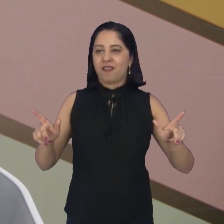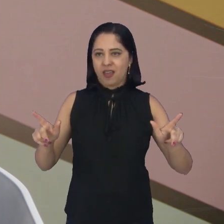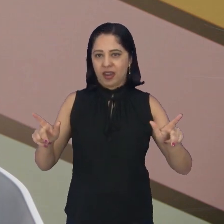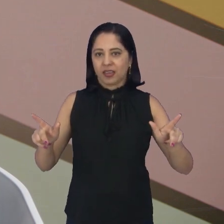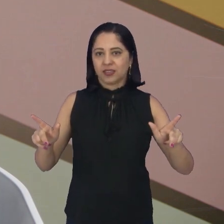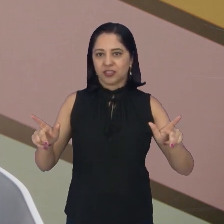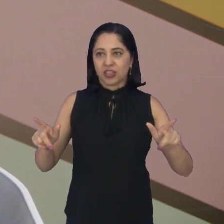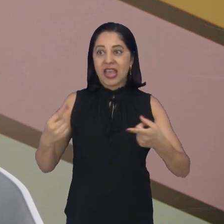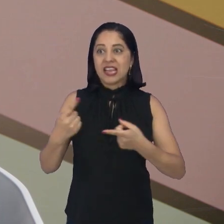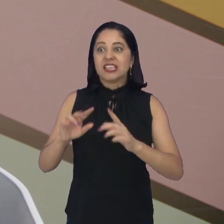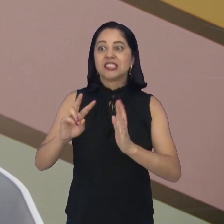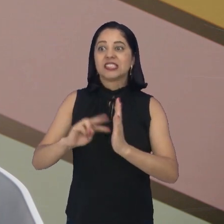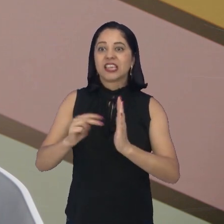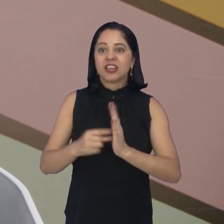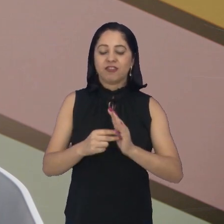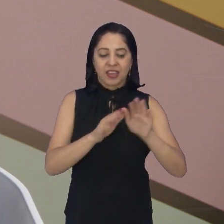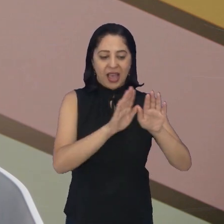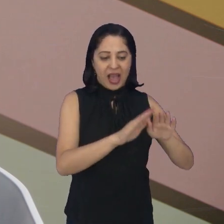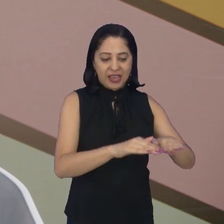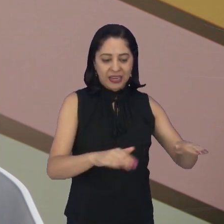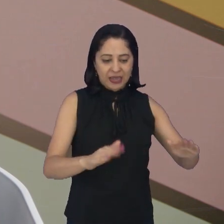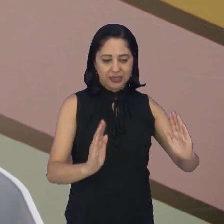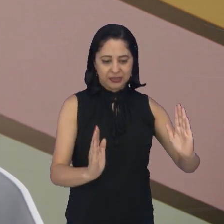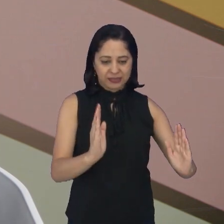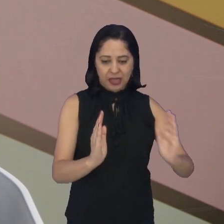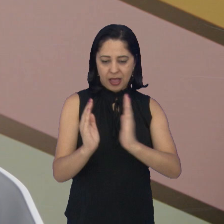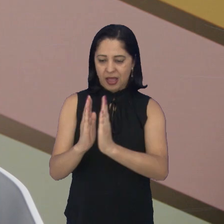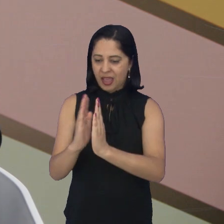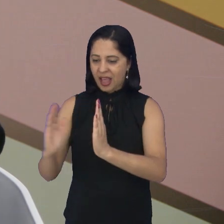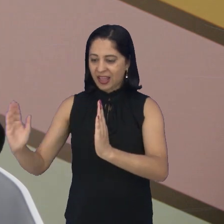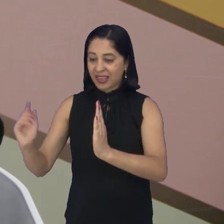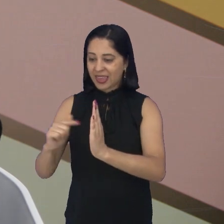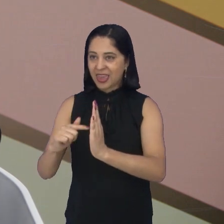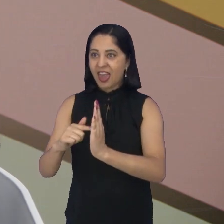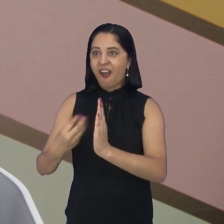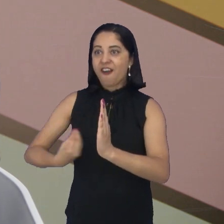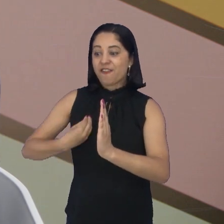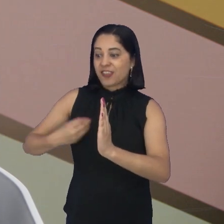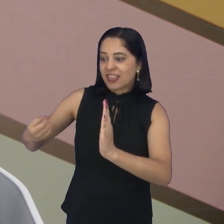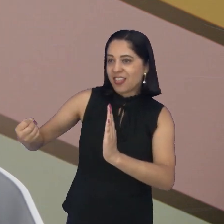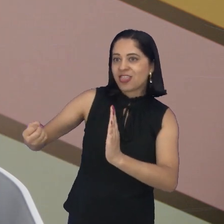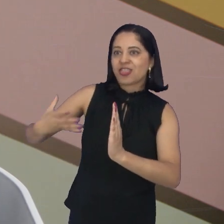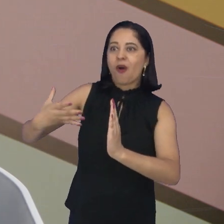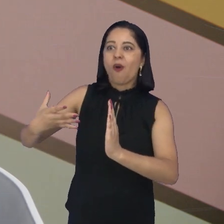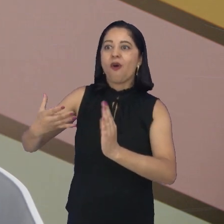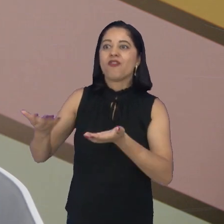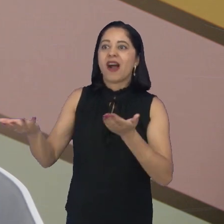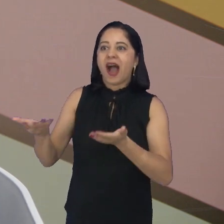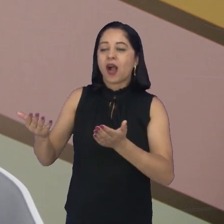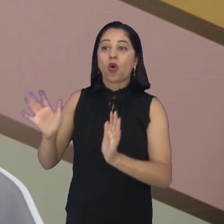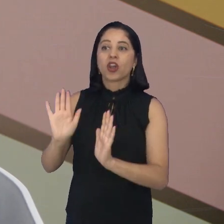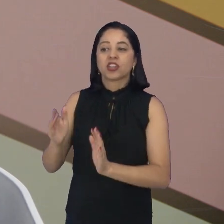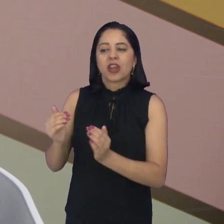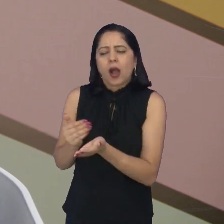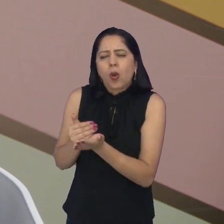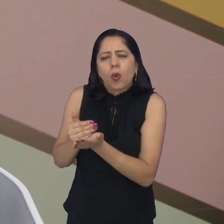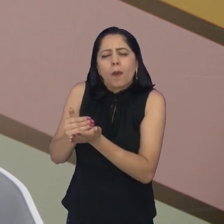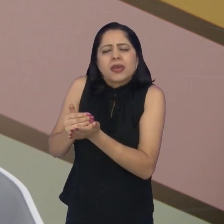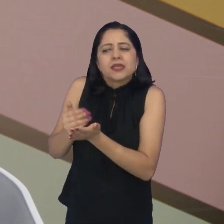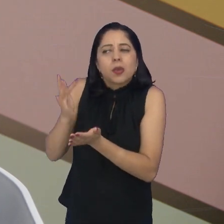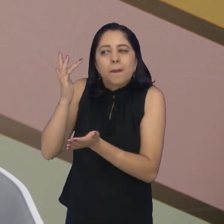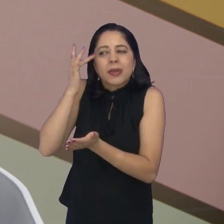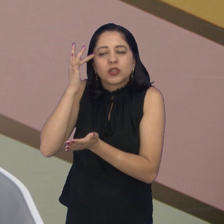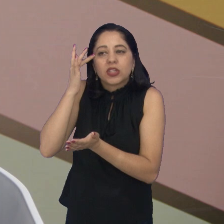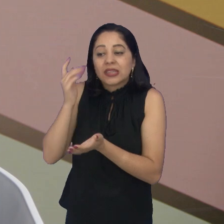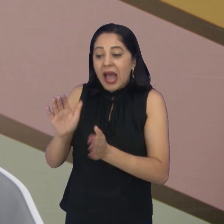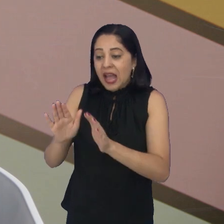humano renascendo de novo, para um olhar agora para o outro, né? Ele já procura os seus pares, ele procura pertencimento. Então,